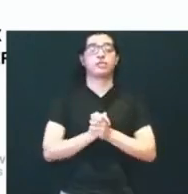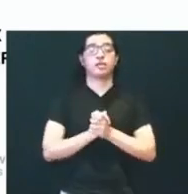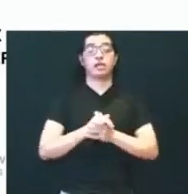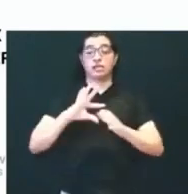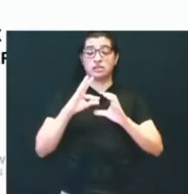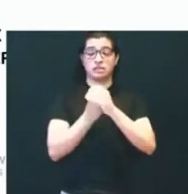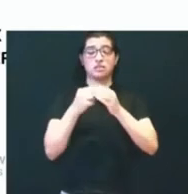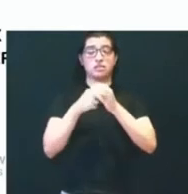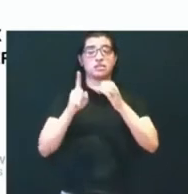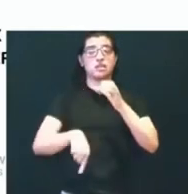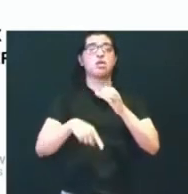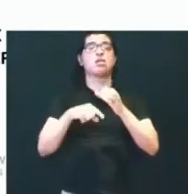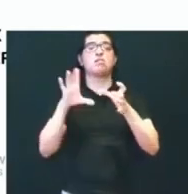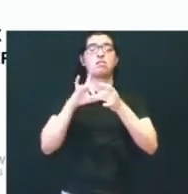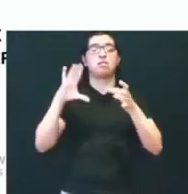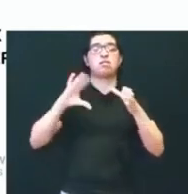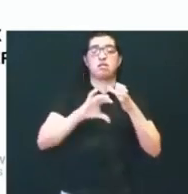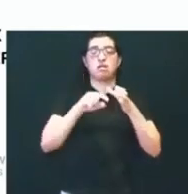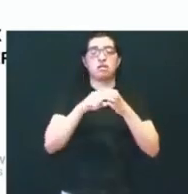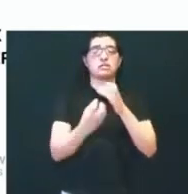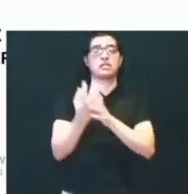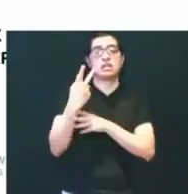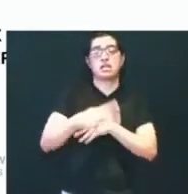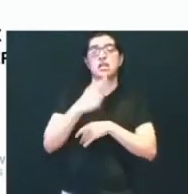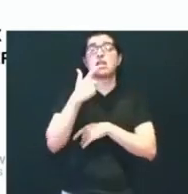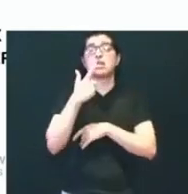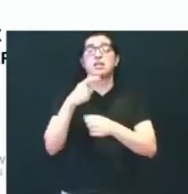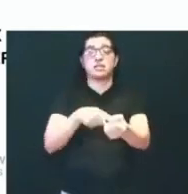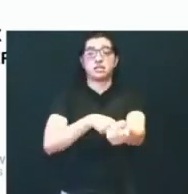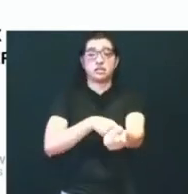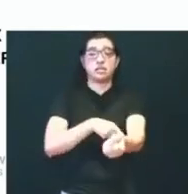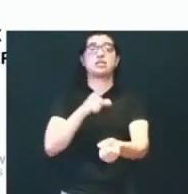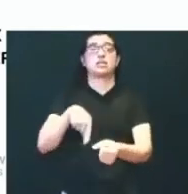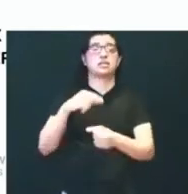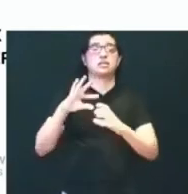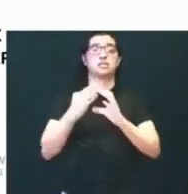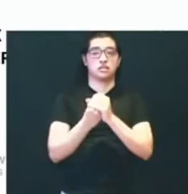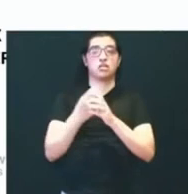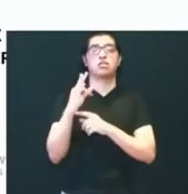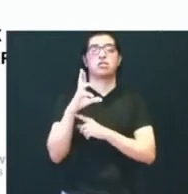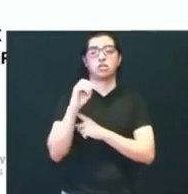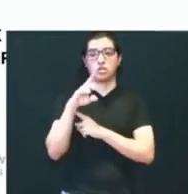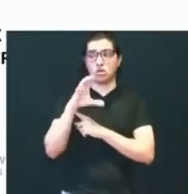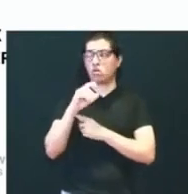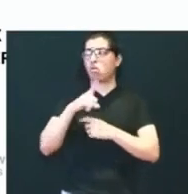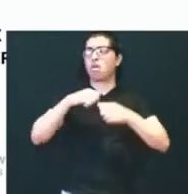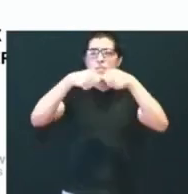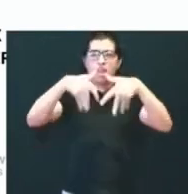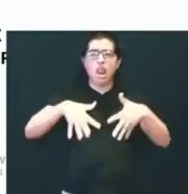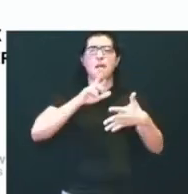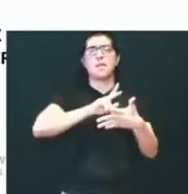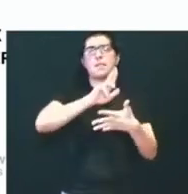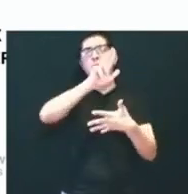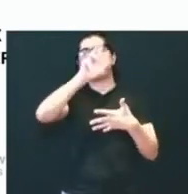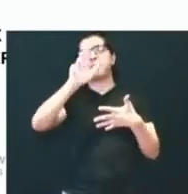que produz o sangue, a célula tronco. Só que, diante de toda essa cascata de